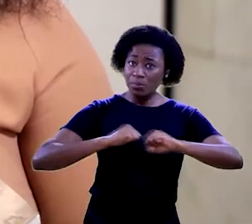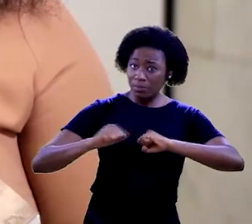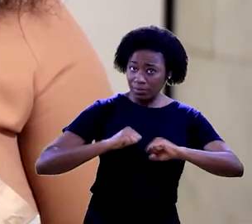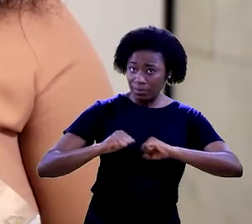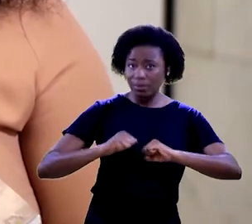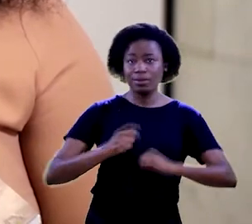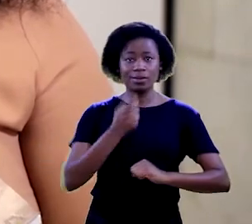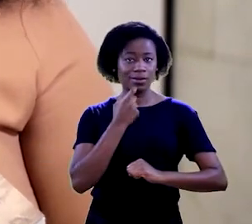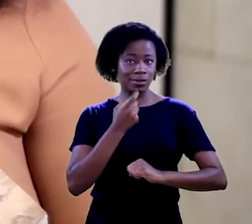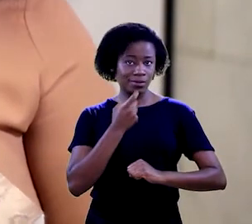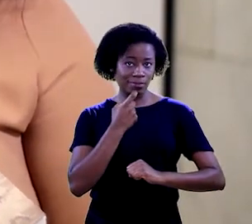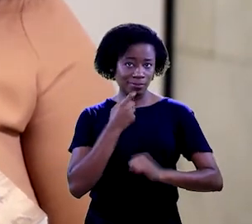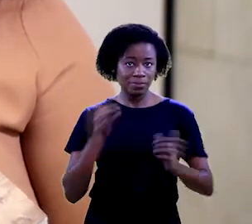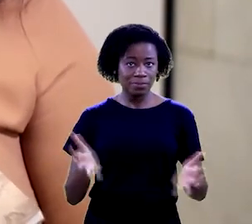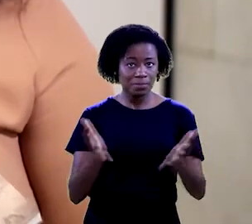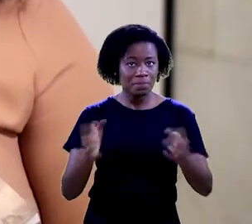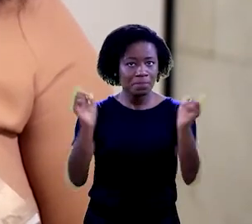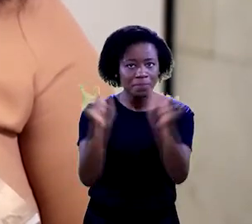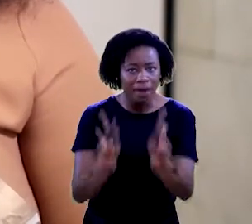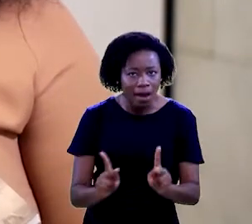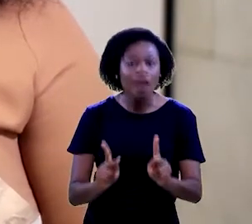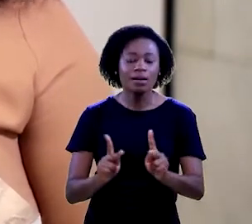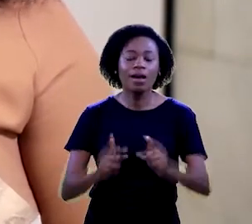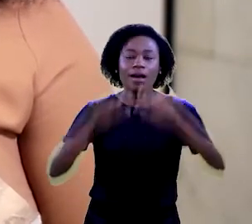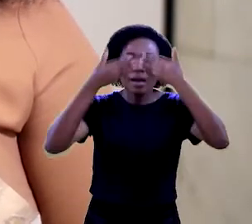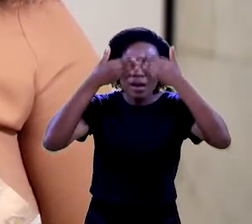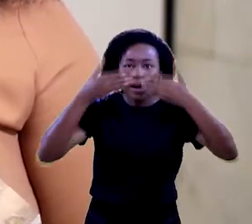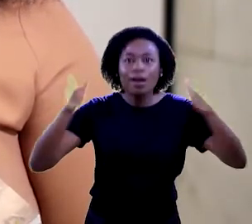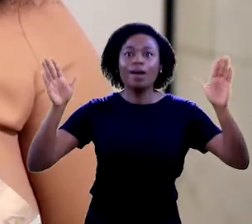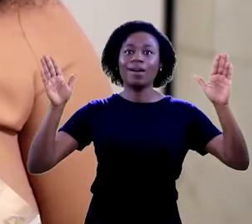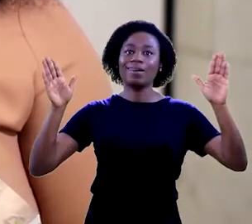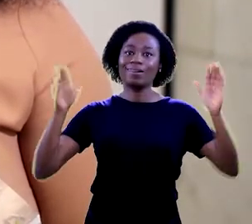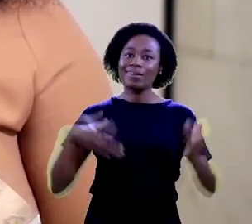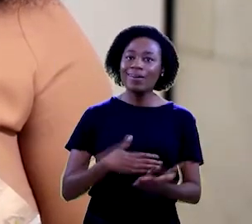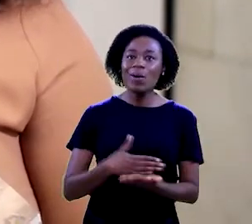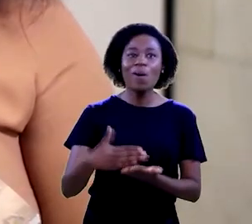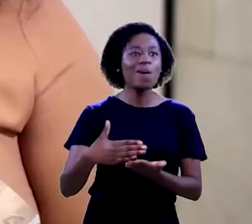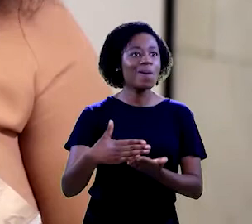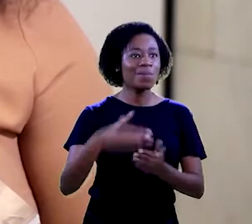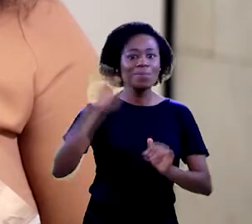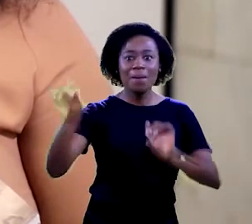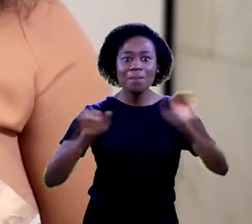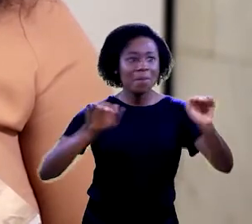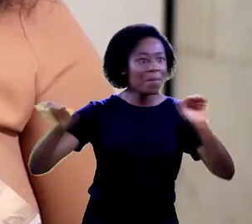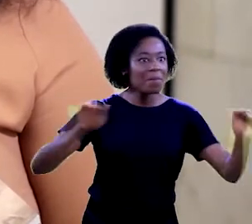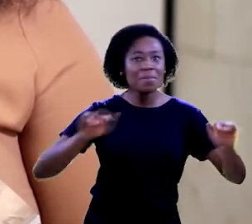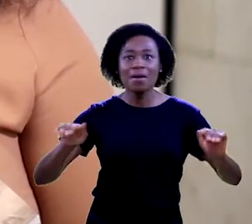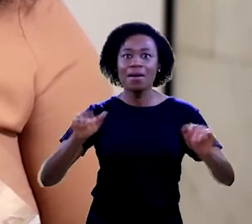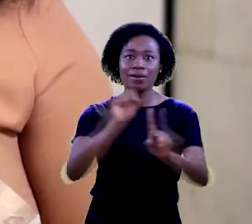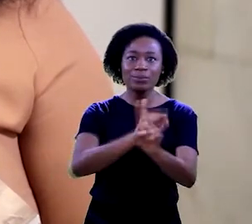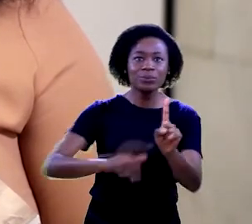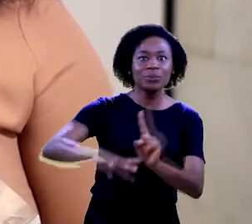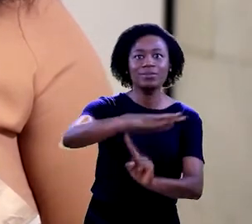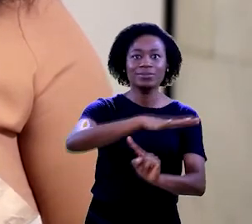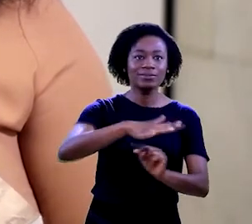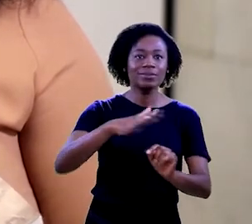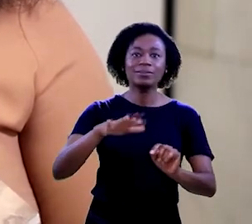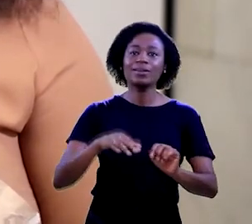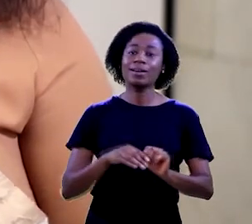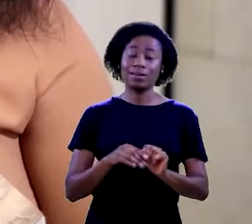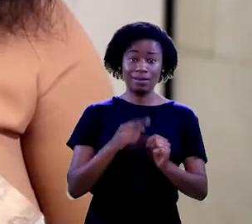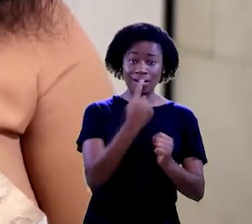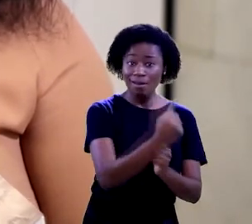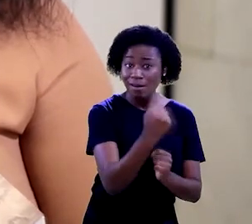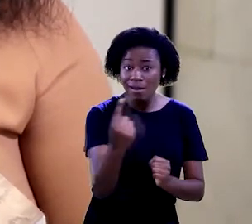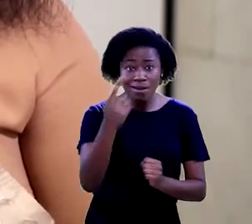pela Paz teve essa dimensão de iniciar um chamamento a toda a sociedade, a